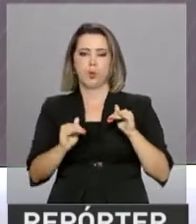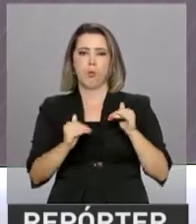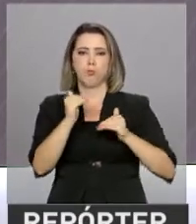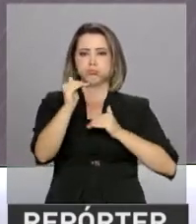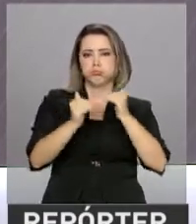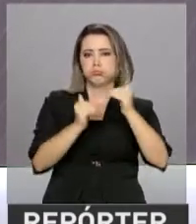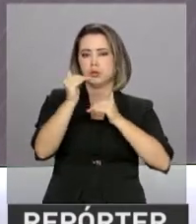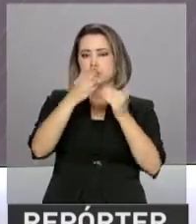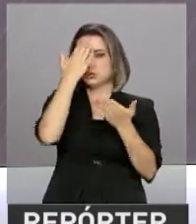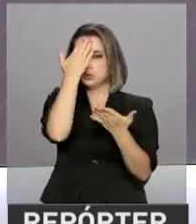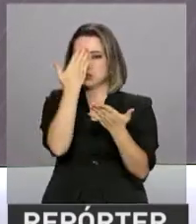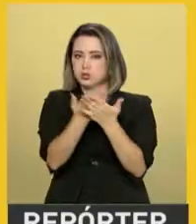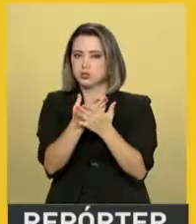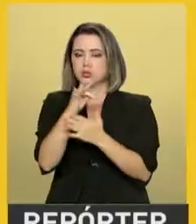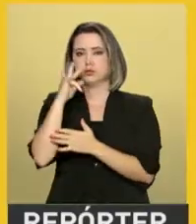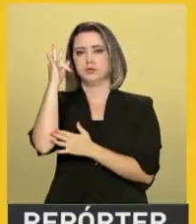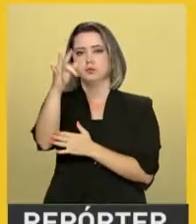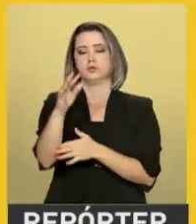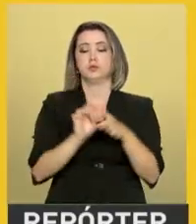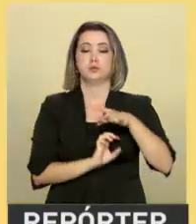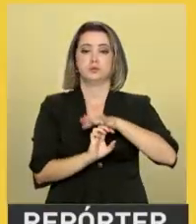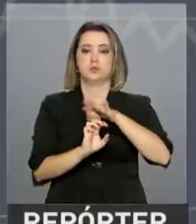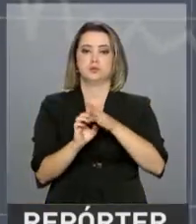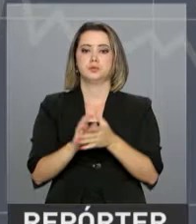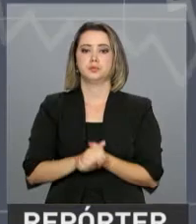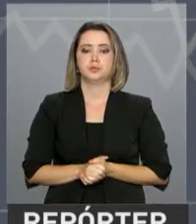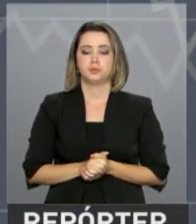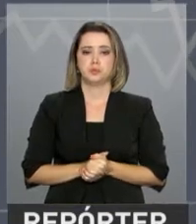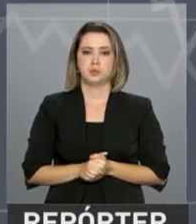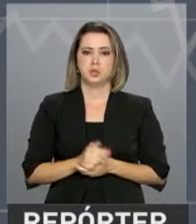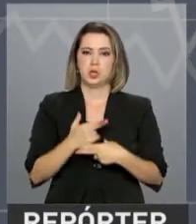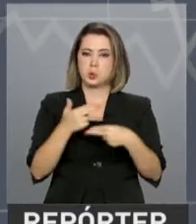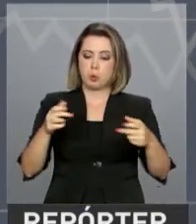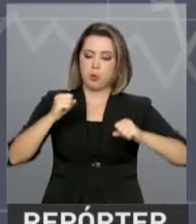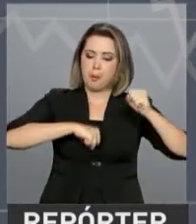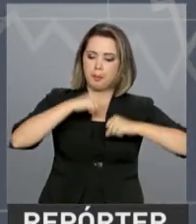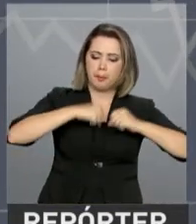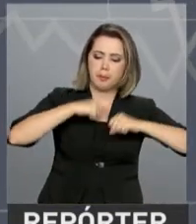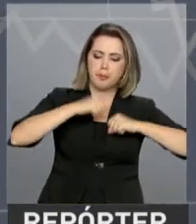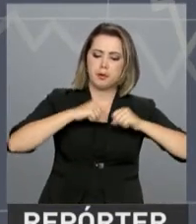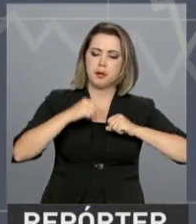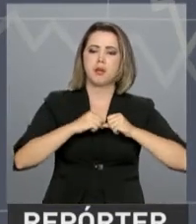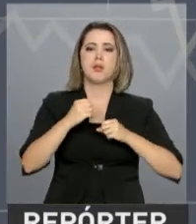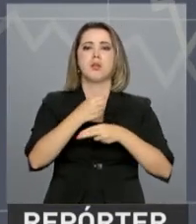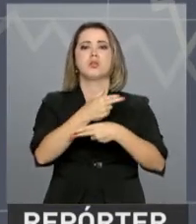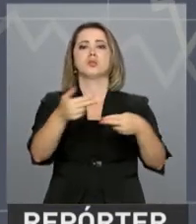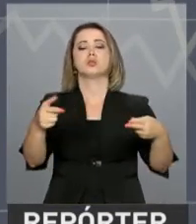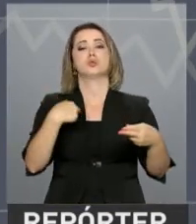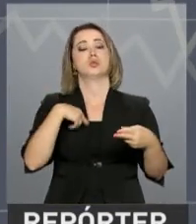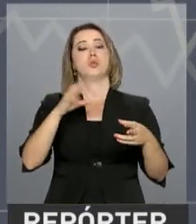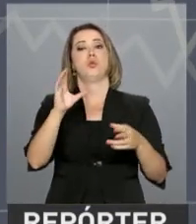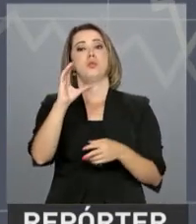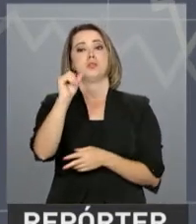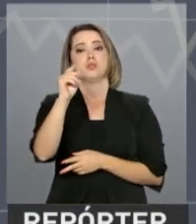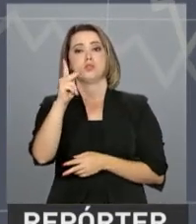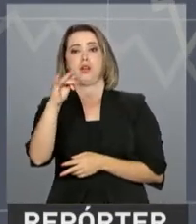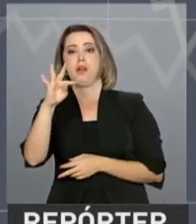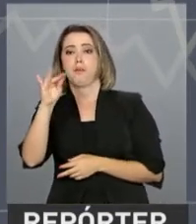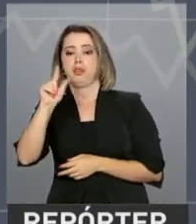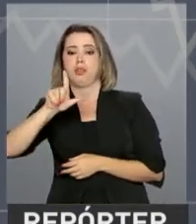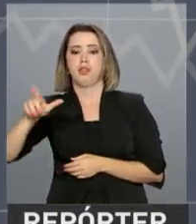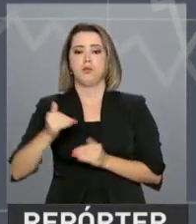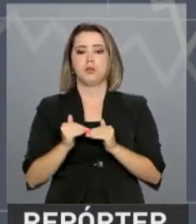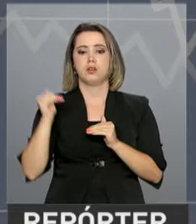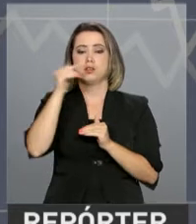no futuro a produção doméstica de bens de capital cresceu 7,2 por cento em